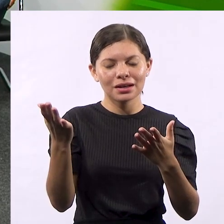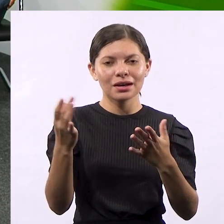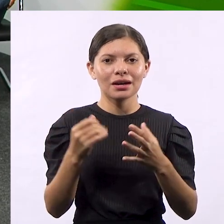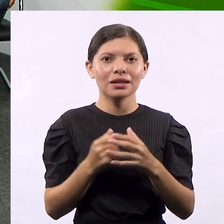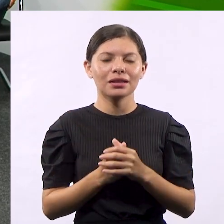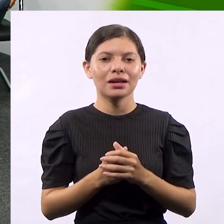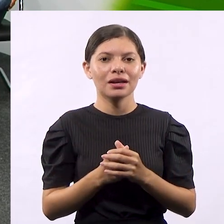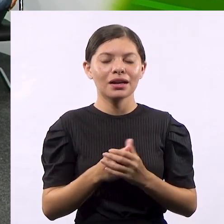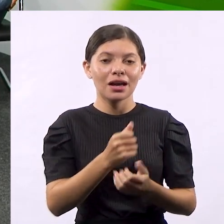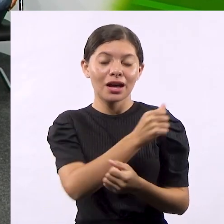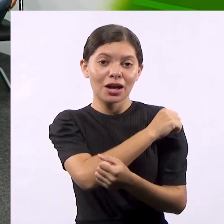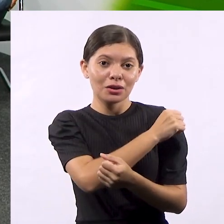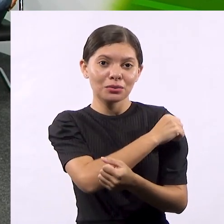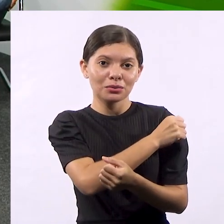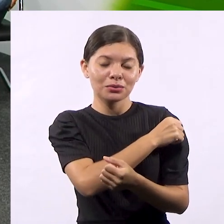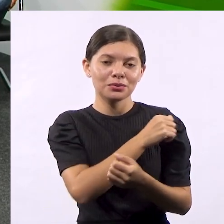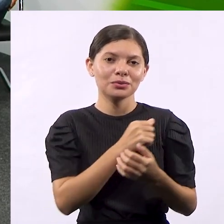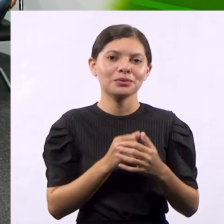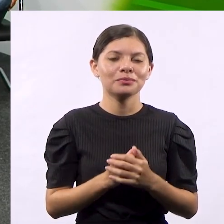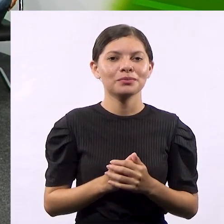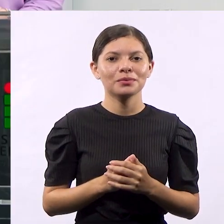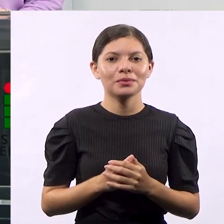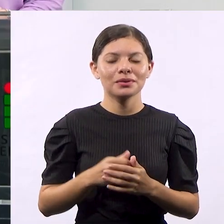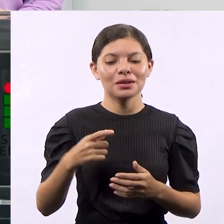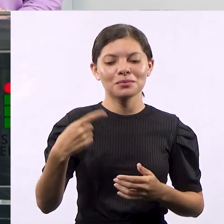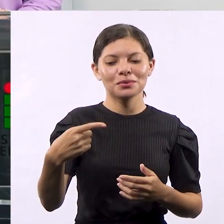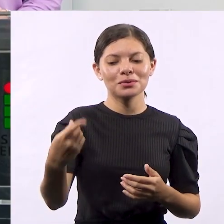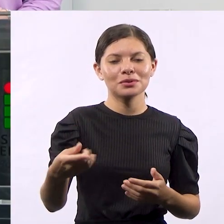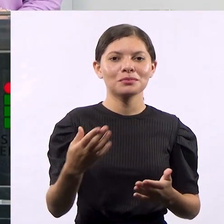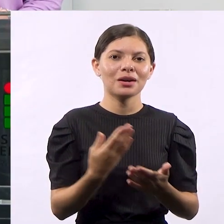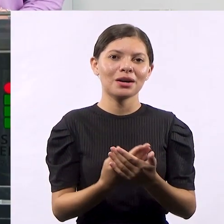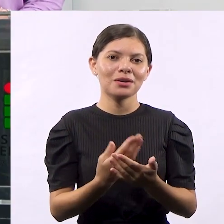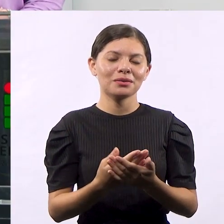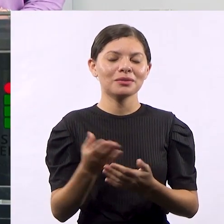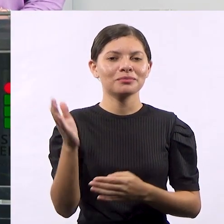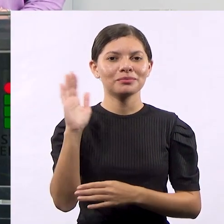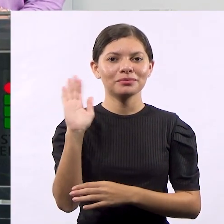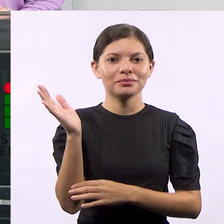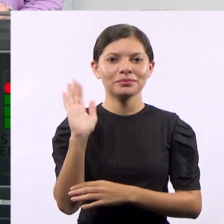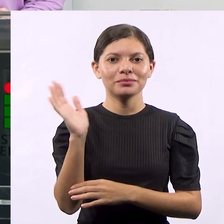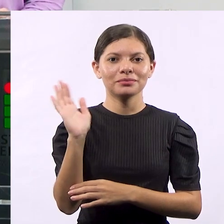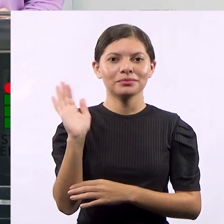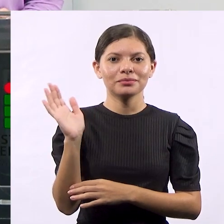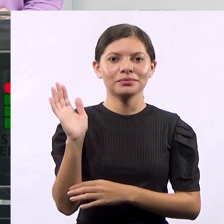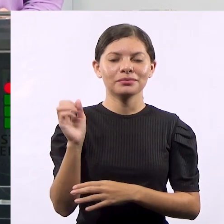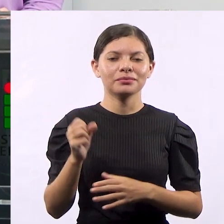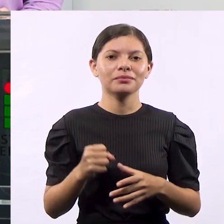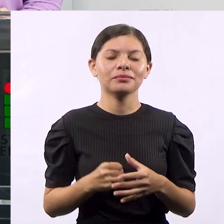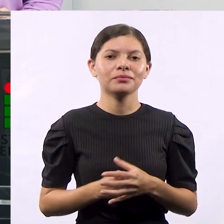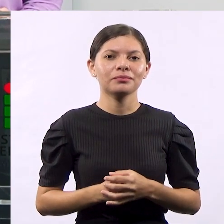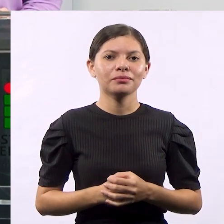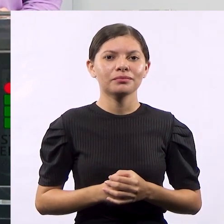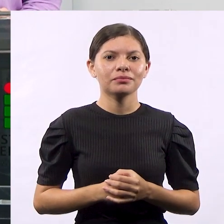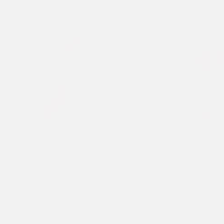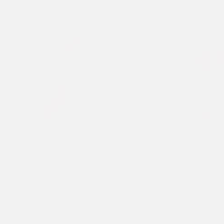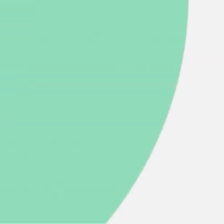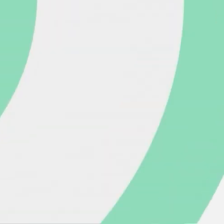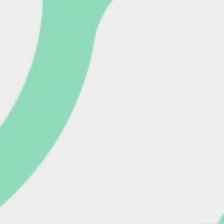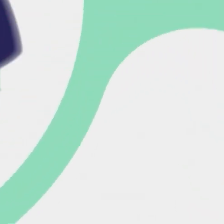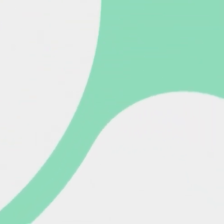Mais uma vez, muito obrigada. E alunos e alunas, a gente se encontra na próxima aula. Até lá!